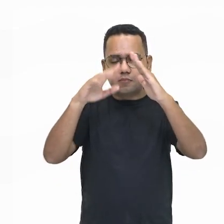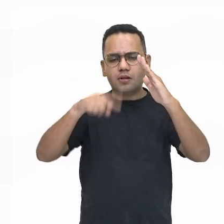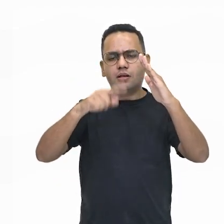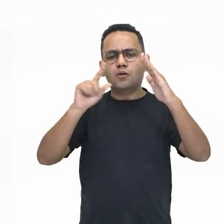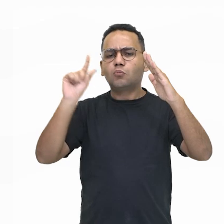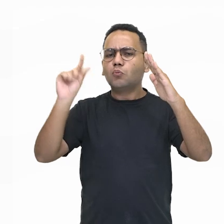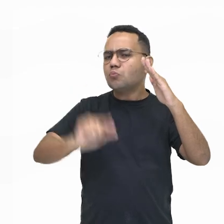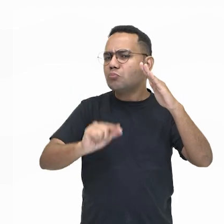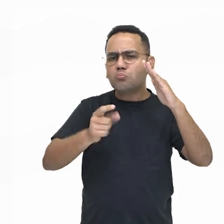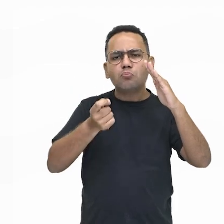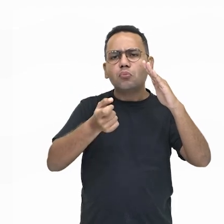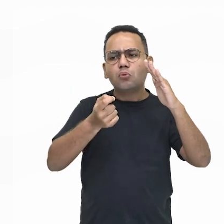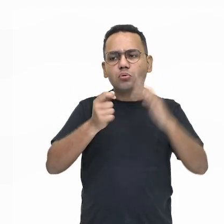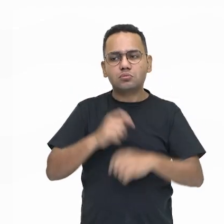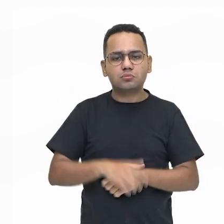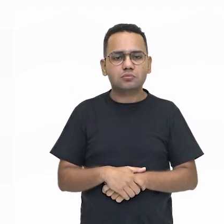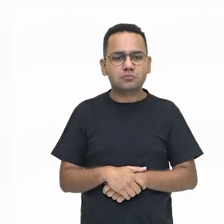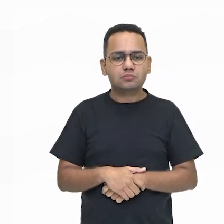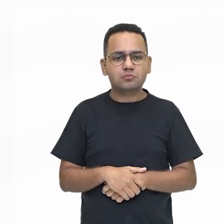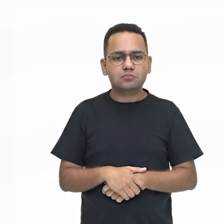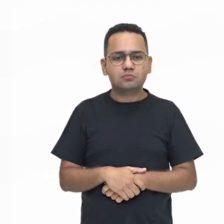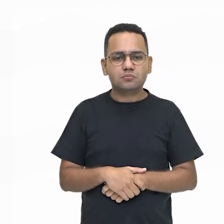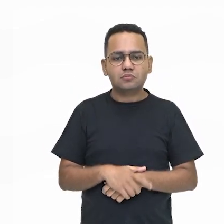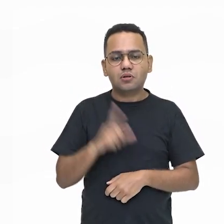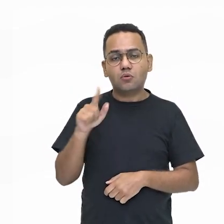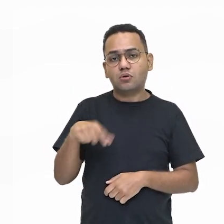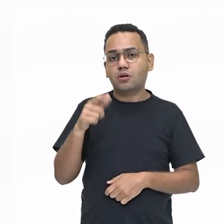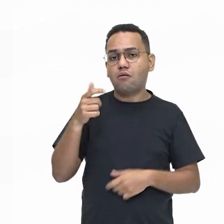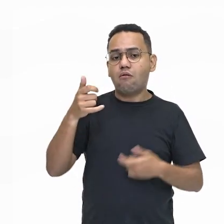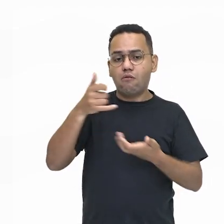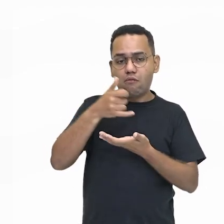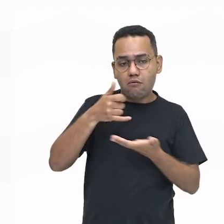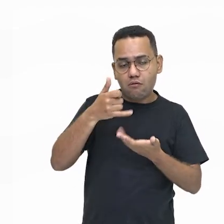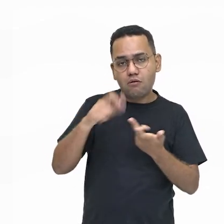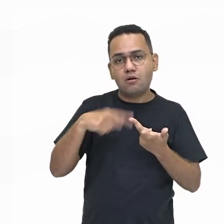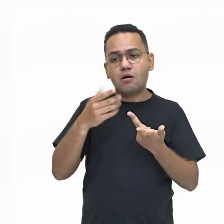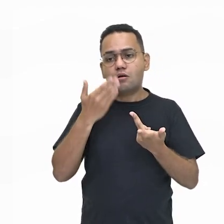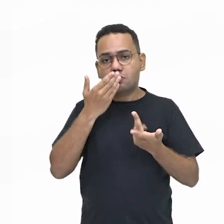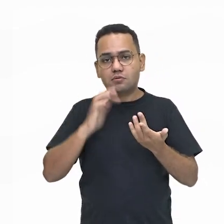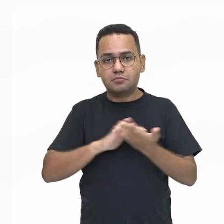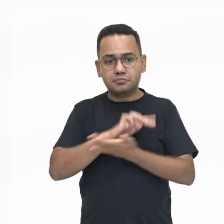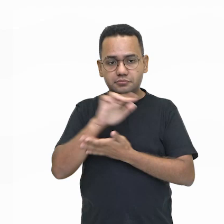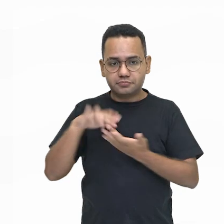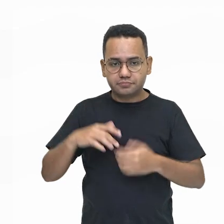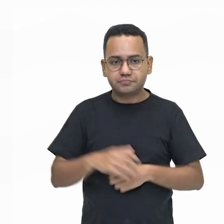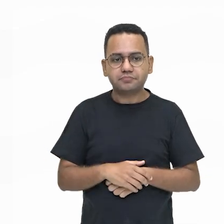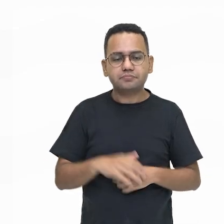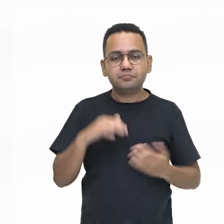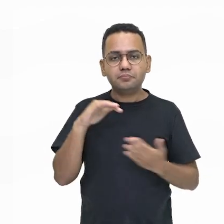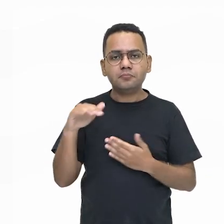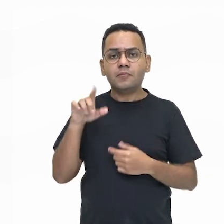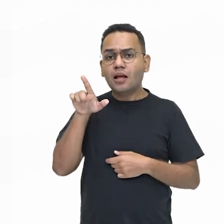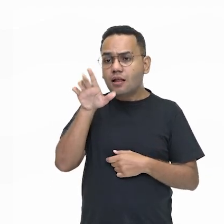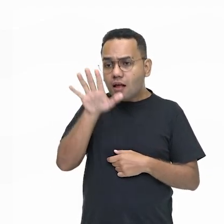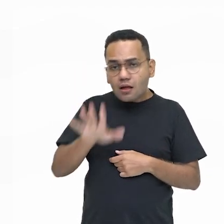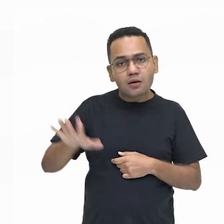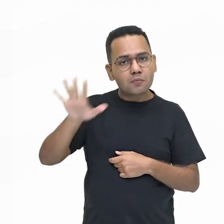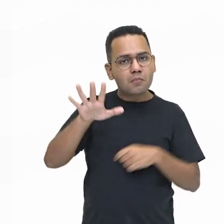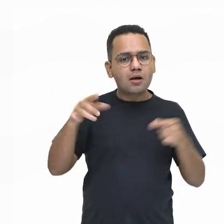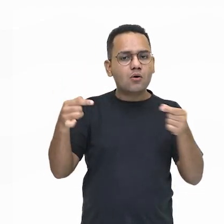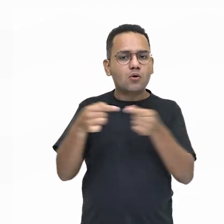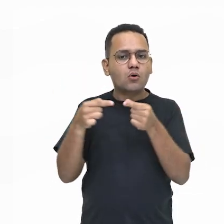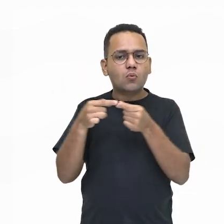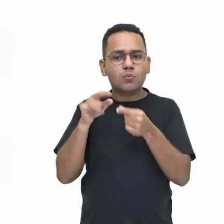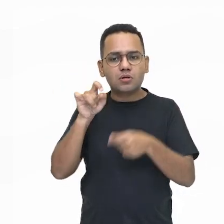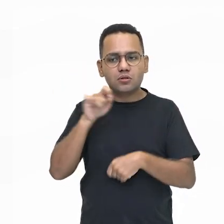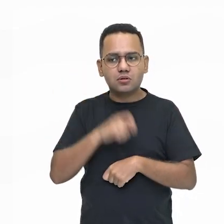deve menos comer é gordura, óleo e açúcares. Então, a pirâmide para diabéticos é composta